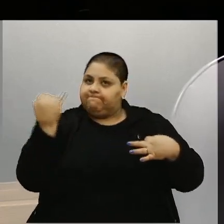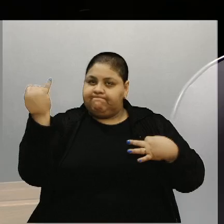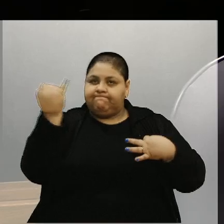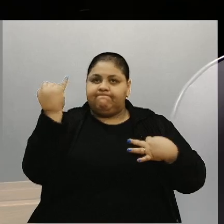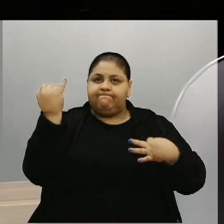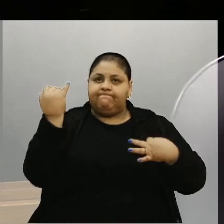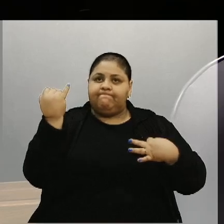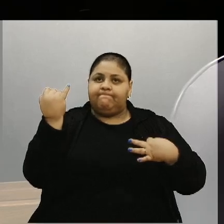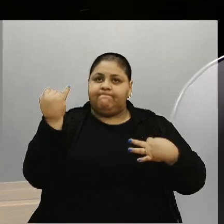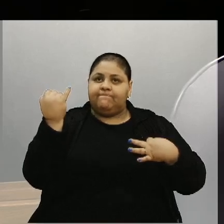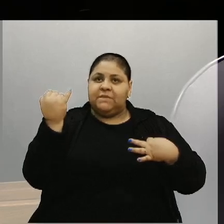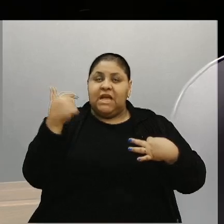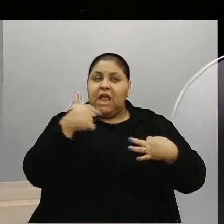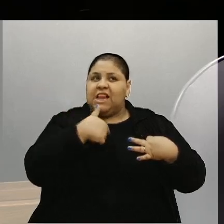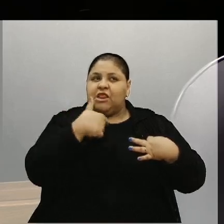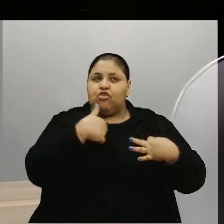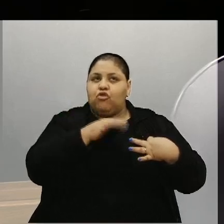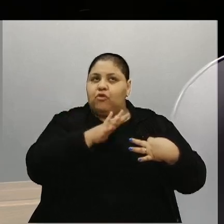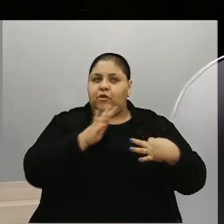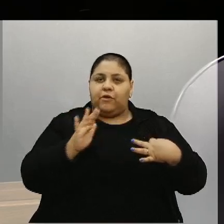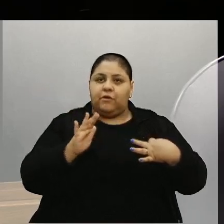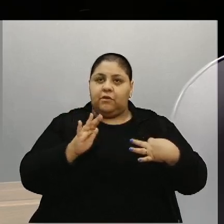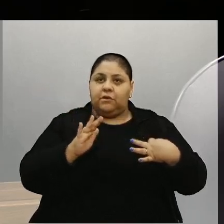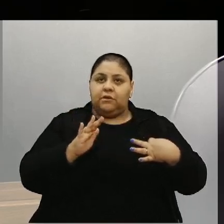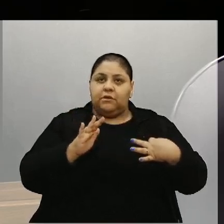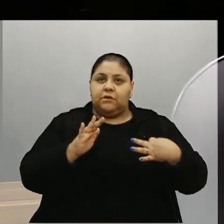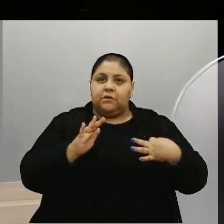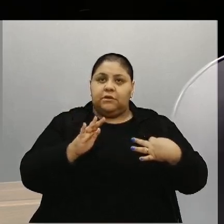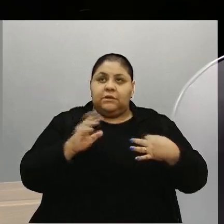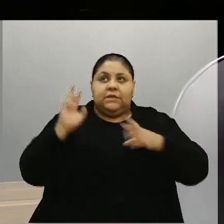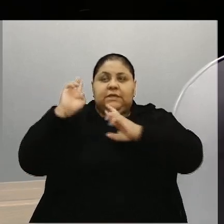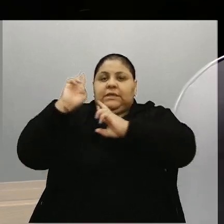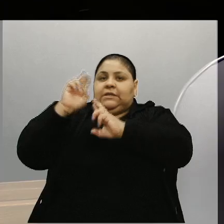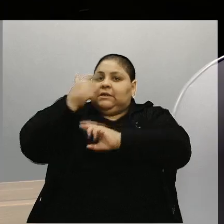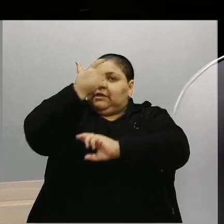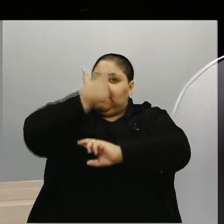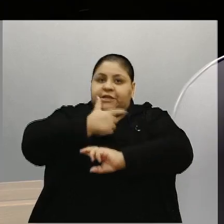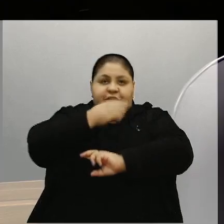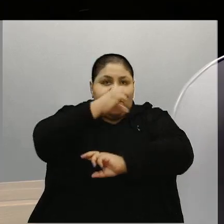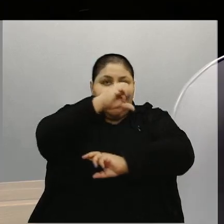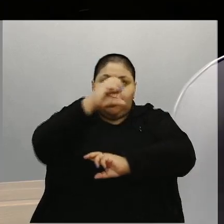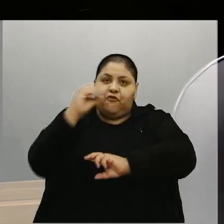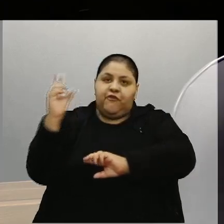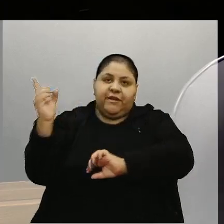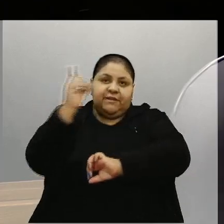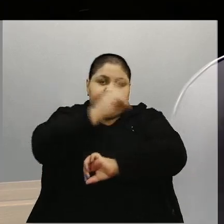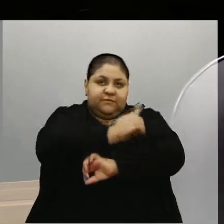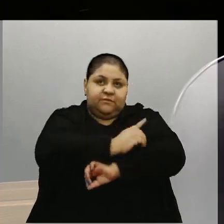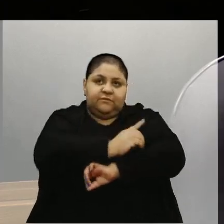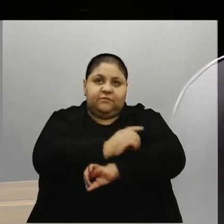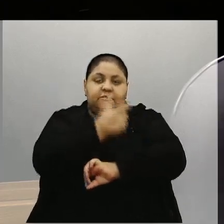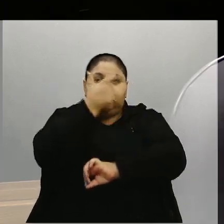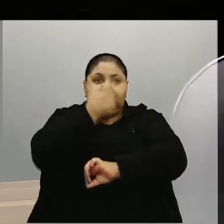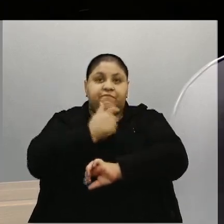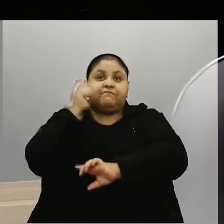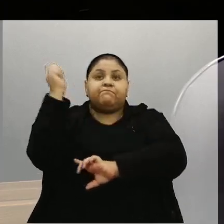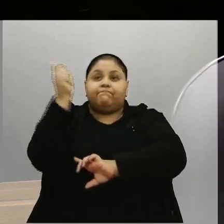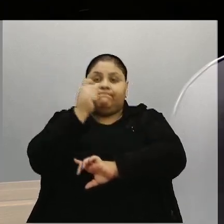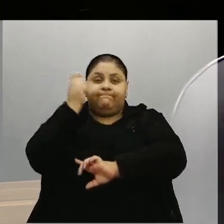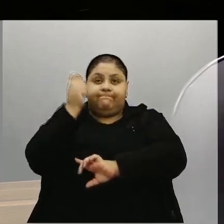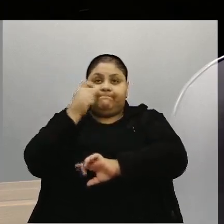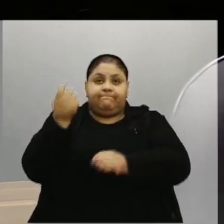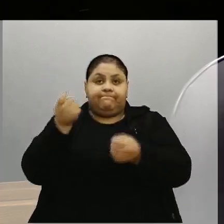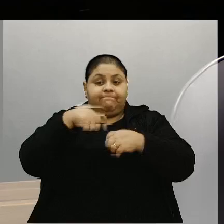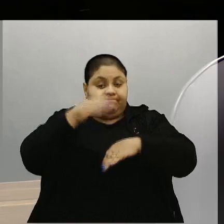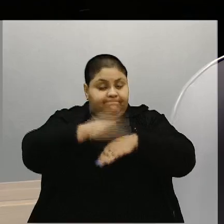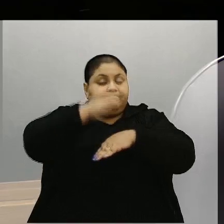fundamental. Eu não tenho esse otimismo de achar que é por 90 dias. Então, eu acho que o Rio Grande do Sul vai precisar